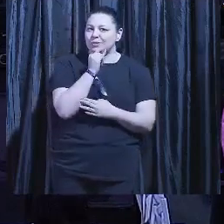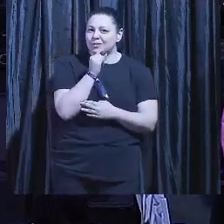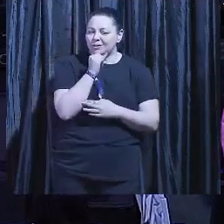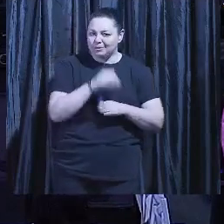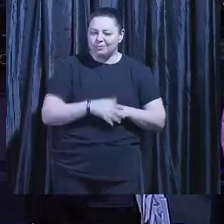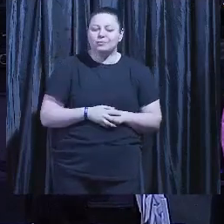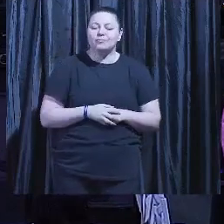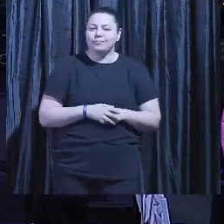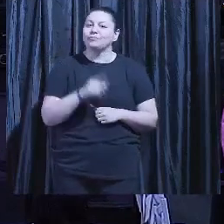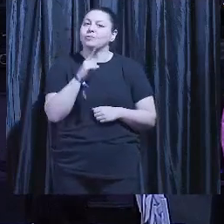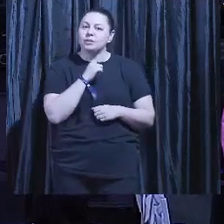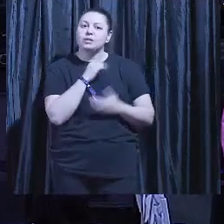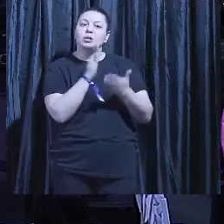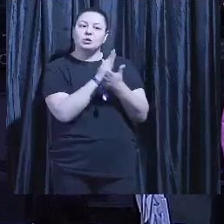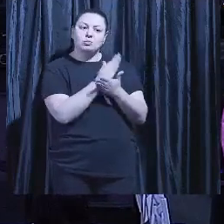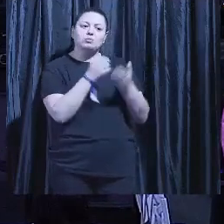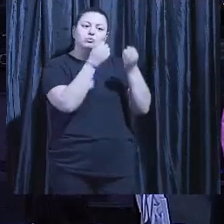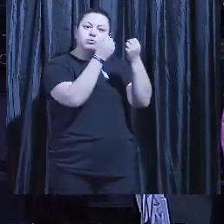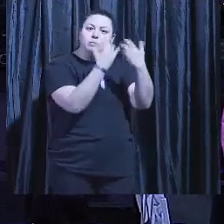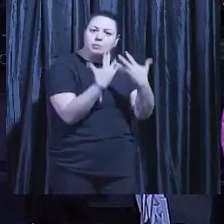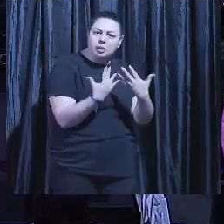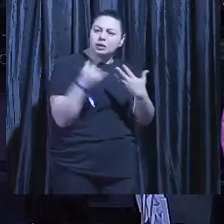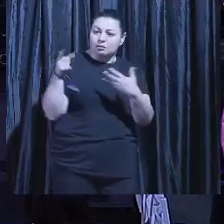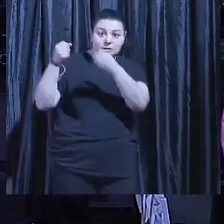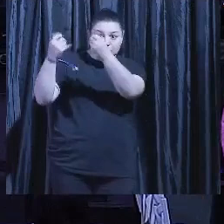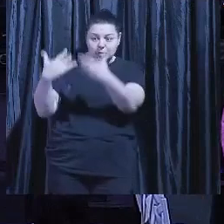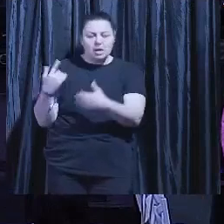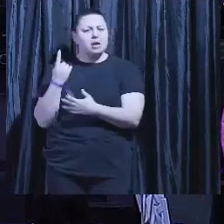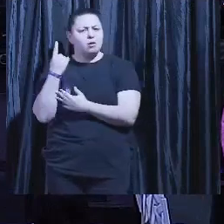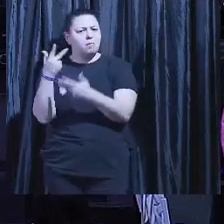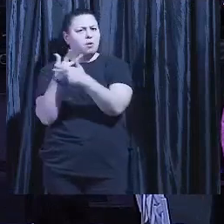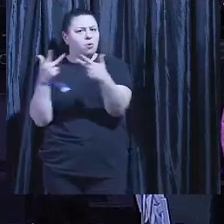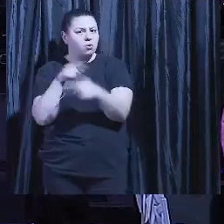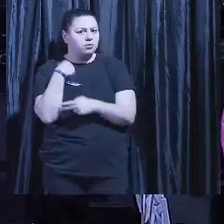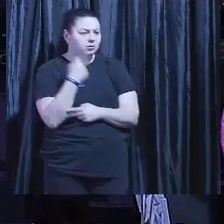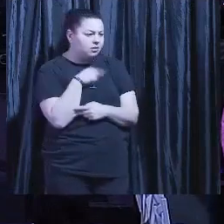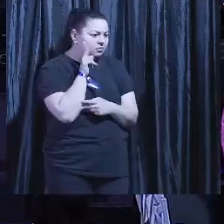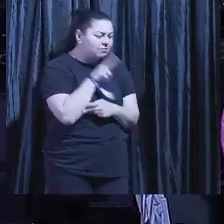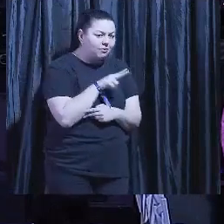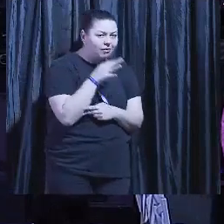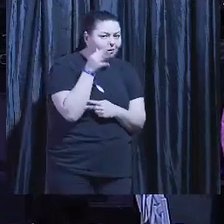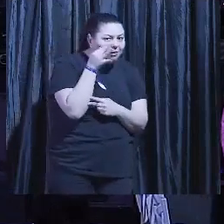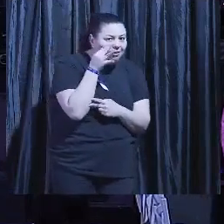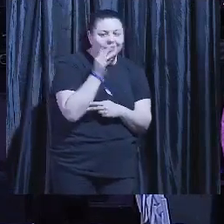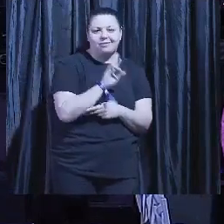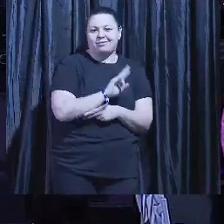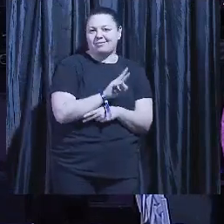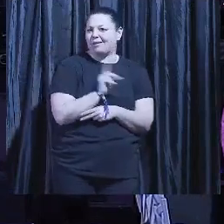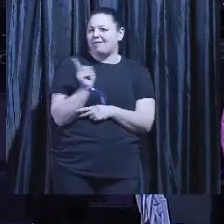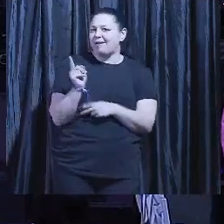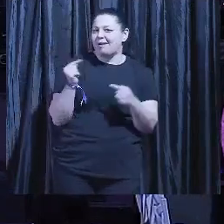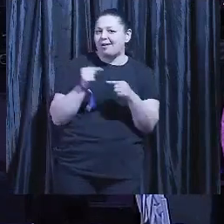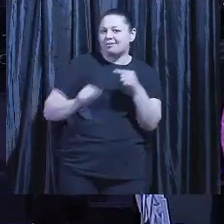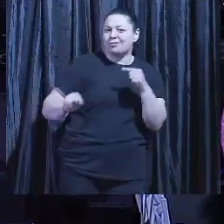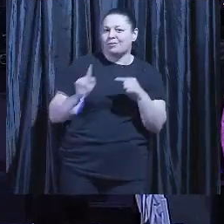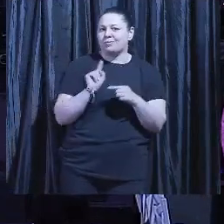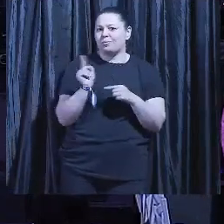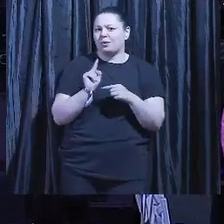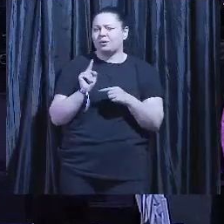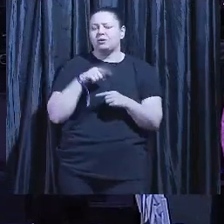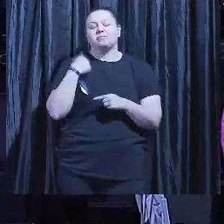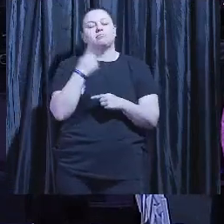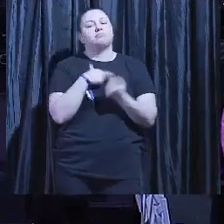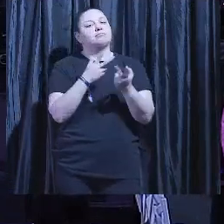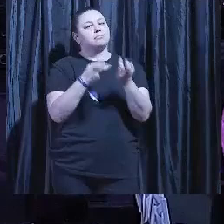dados públicos que falam uma coisa, e a nossa vida diz completamente outra. Então a gente sacou que a gente precisava, nós mesmos, gerarmos